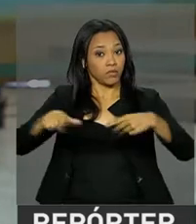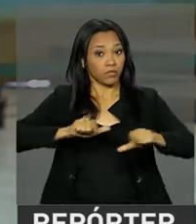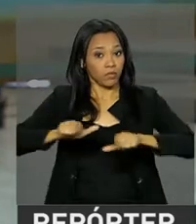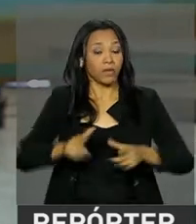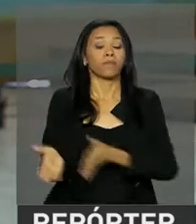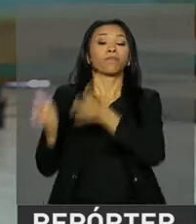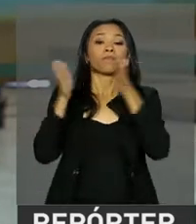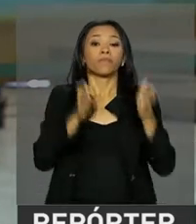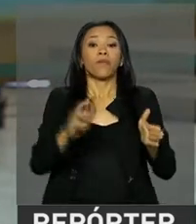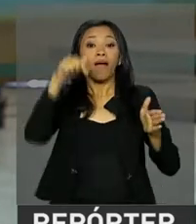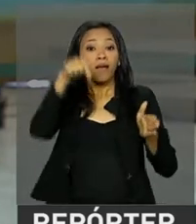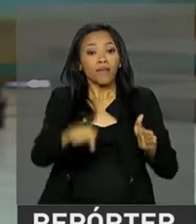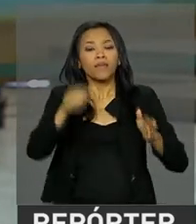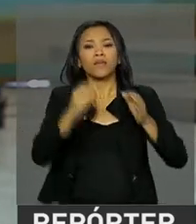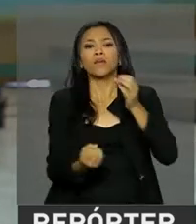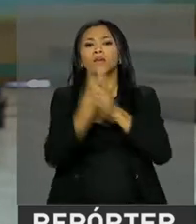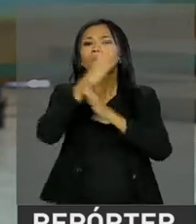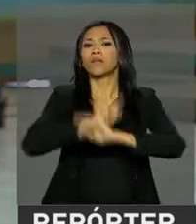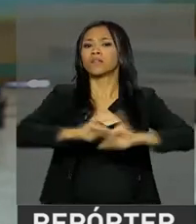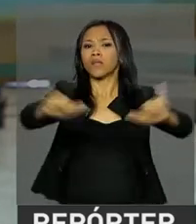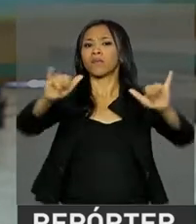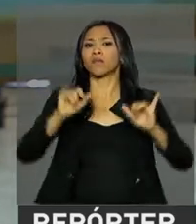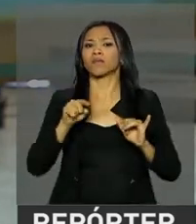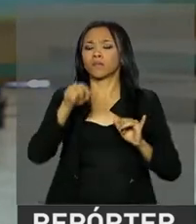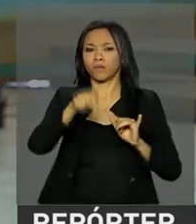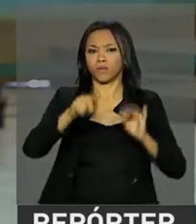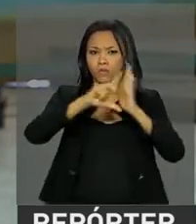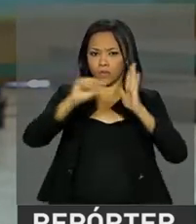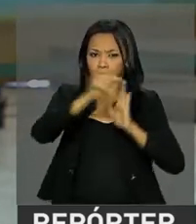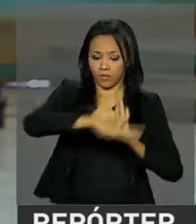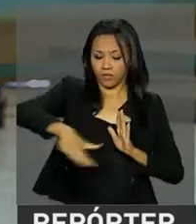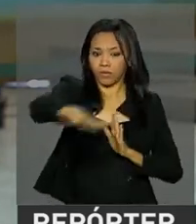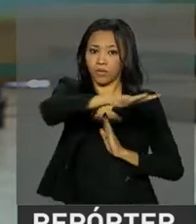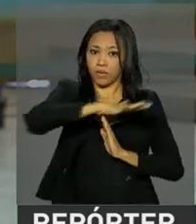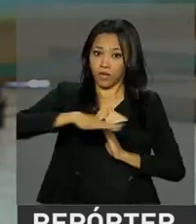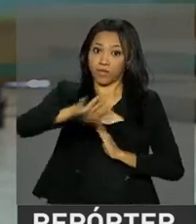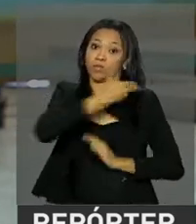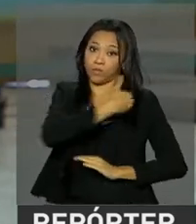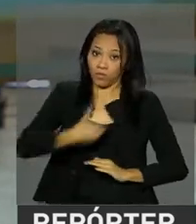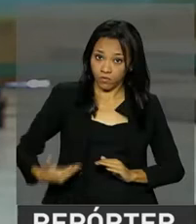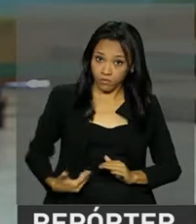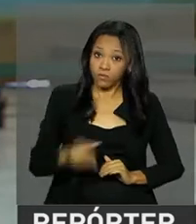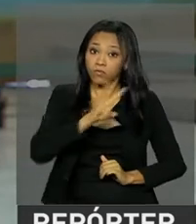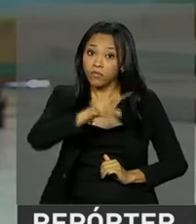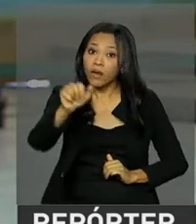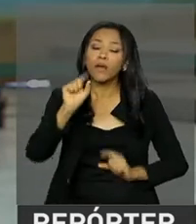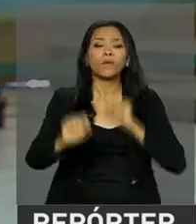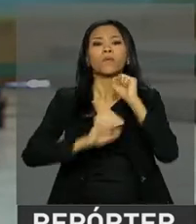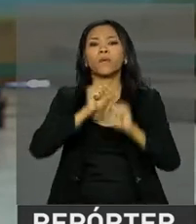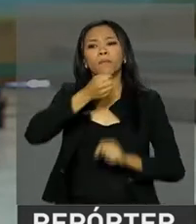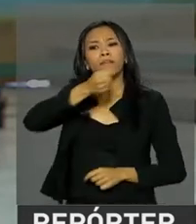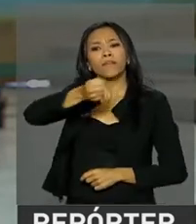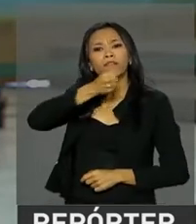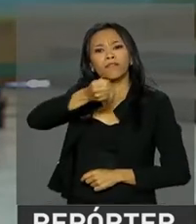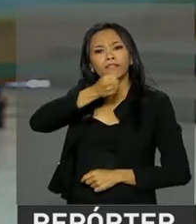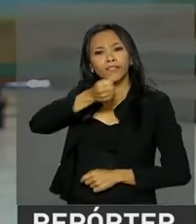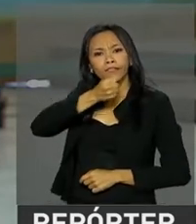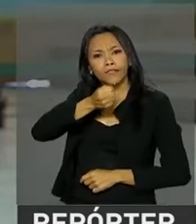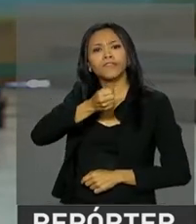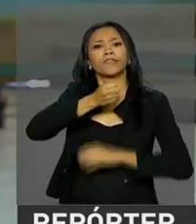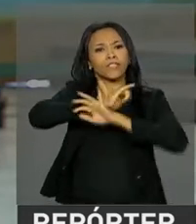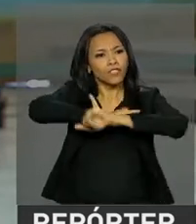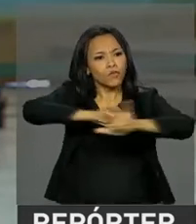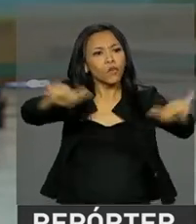lançamento hoje aqui do Plano Agrícola e Pecuário no Palácio do Planalto, o governo vai realizar uma entrevista coletiva